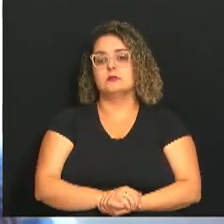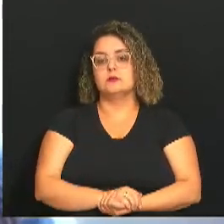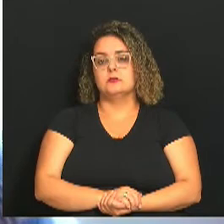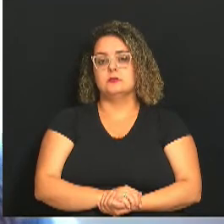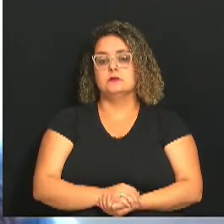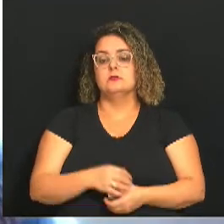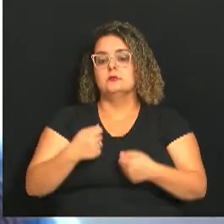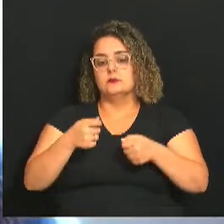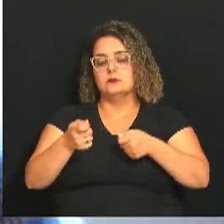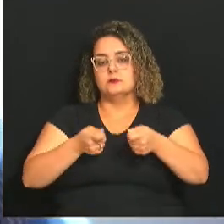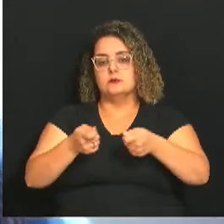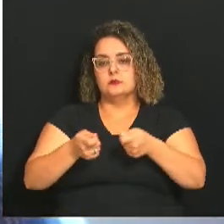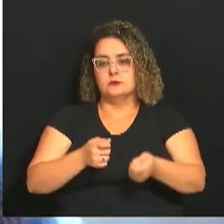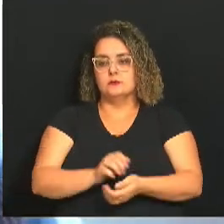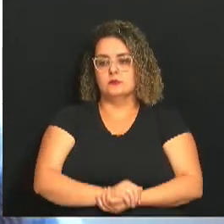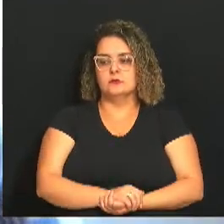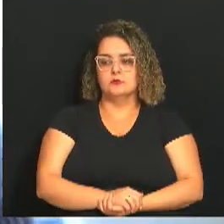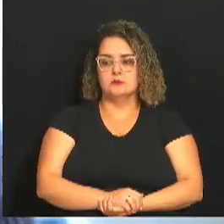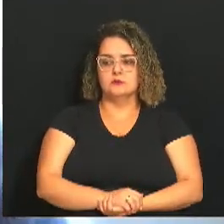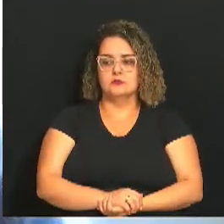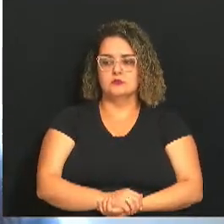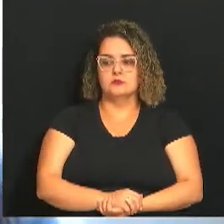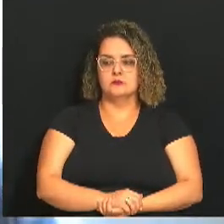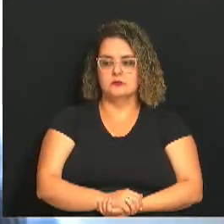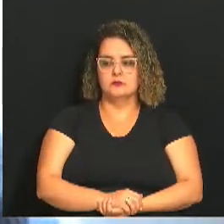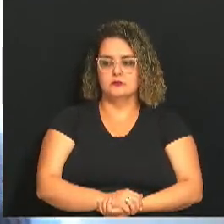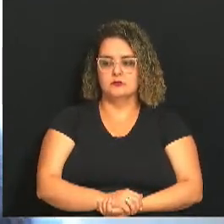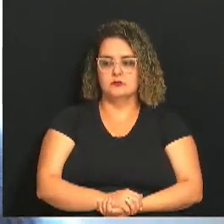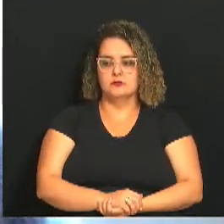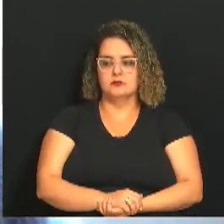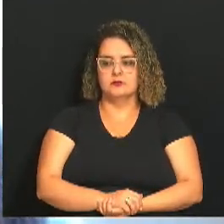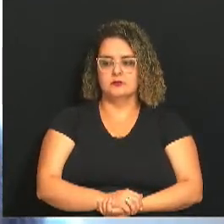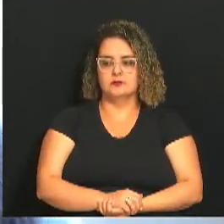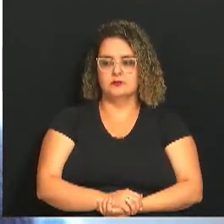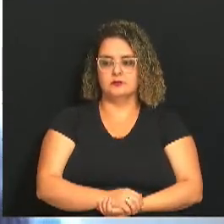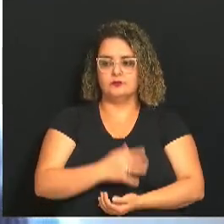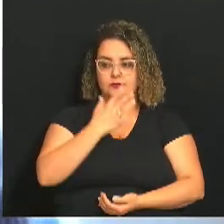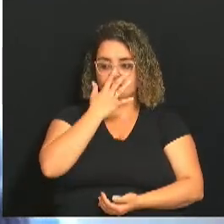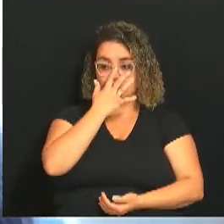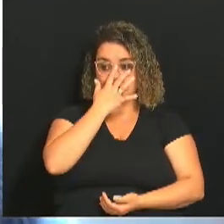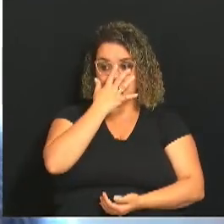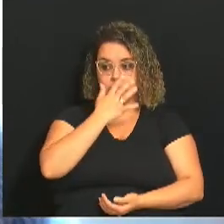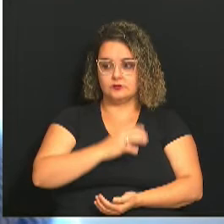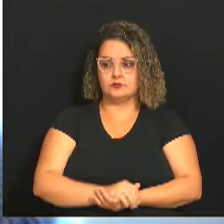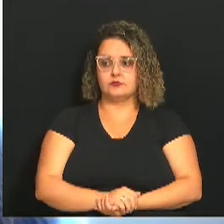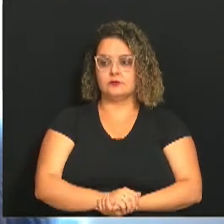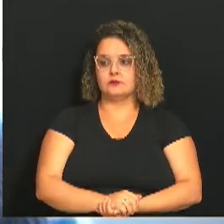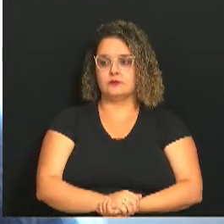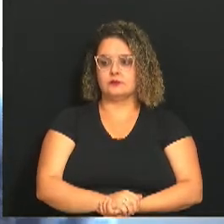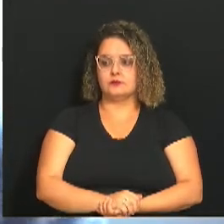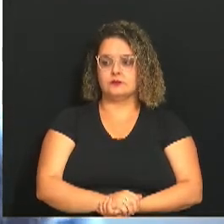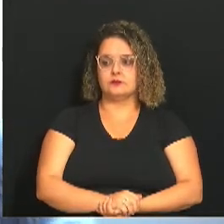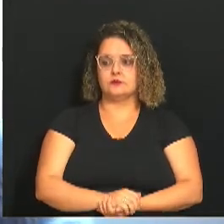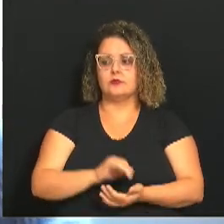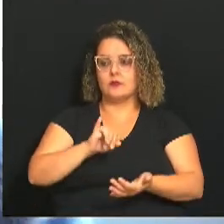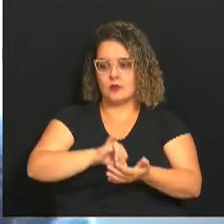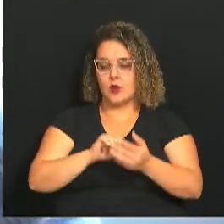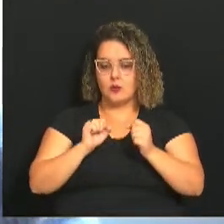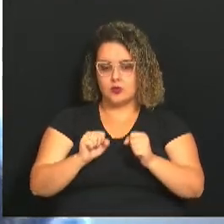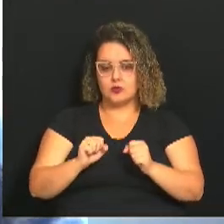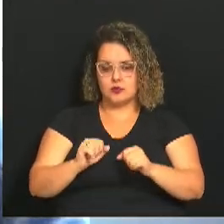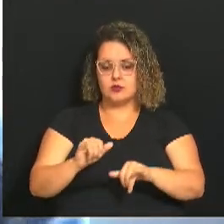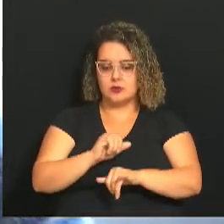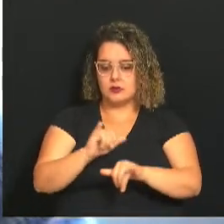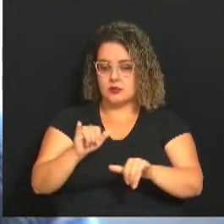ponderações. Né? Mas esse centro, ele teria a capacidade de fazer alertas mais pontuais,